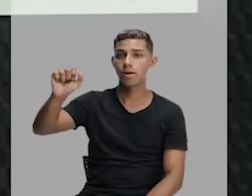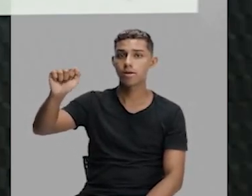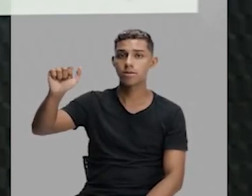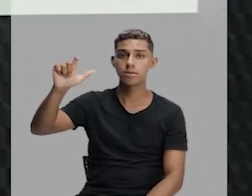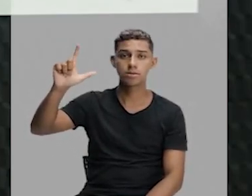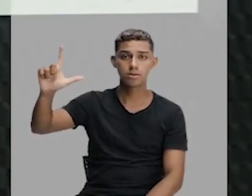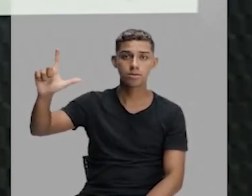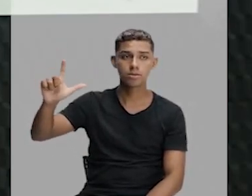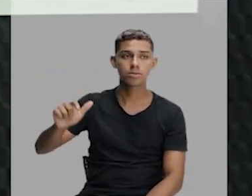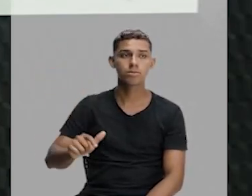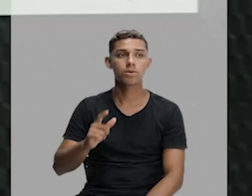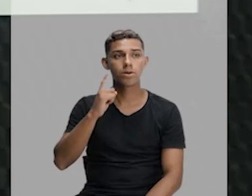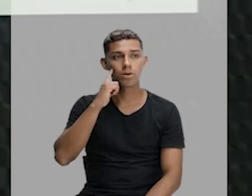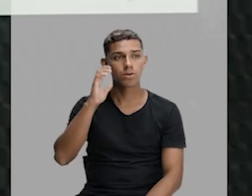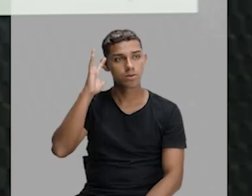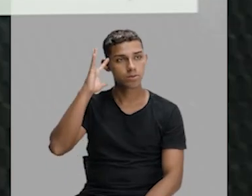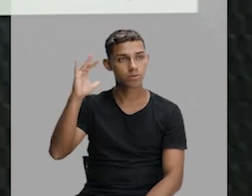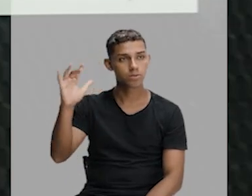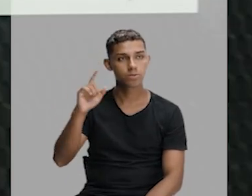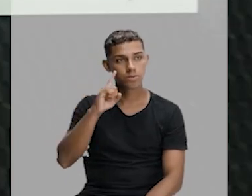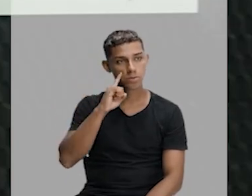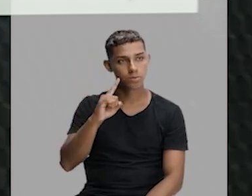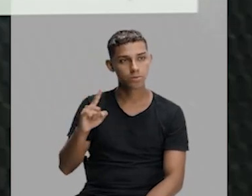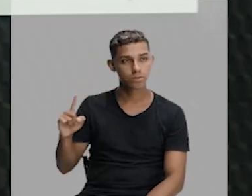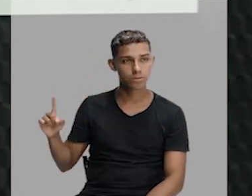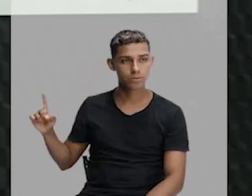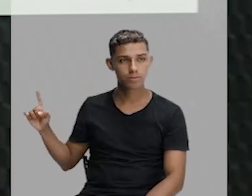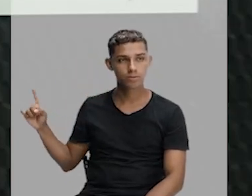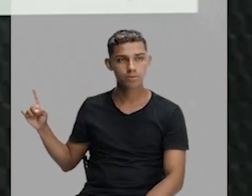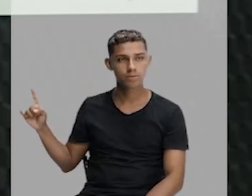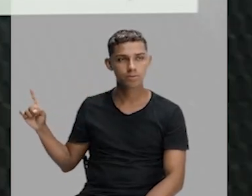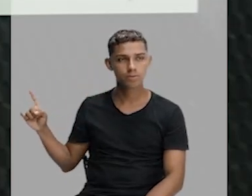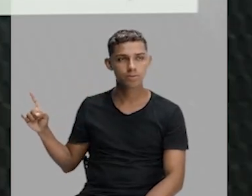aqui um cortezinho, vou passar um corte bem aqui, ó.